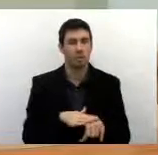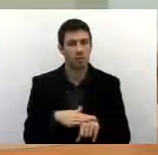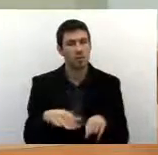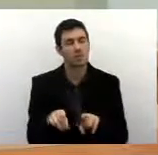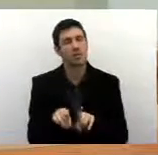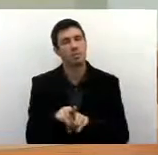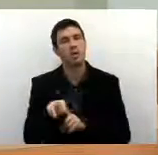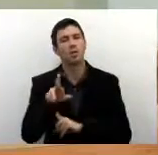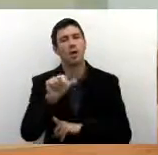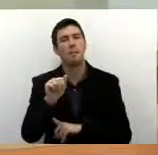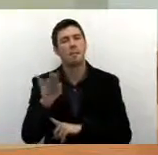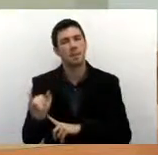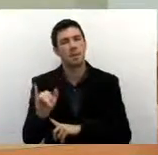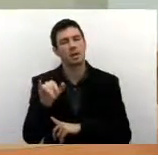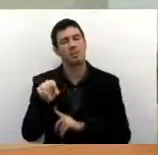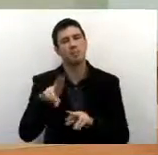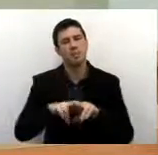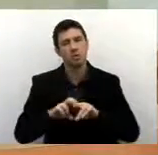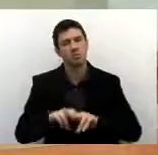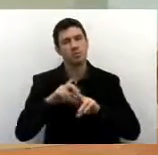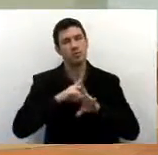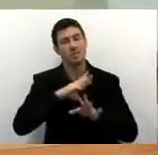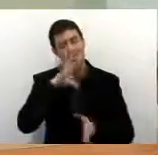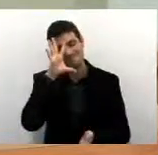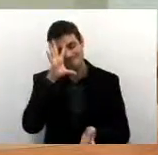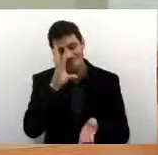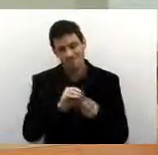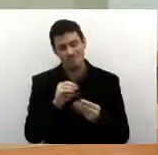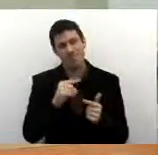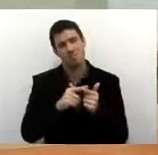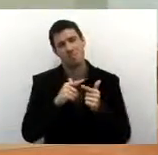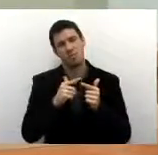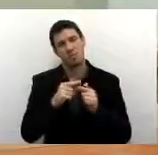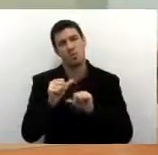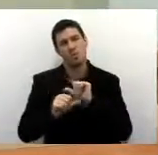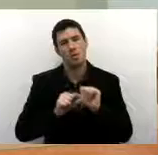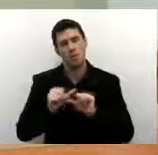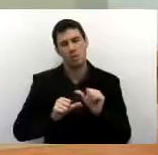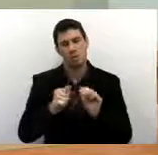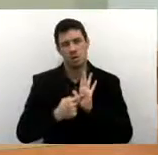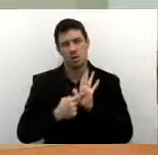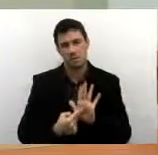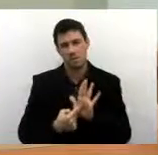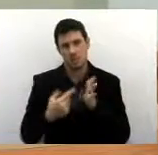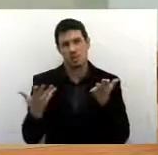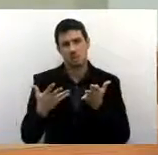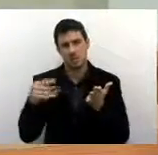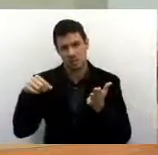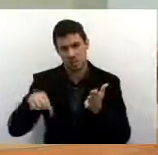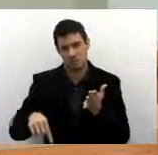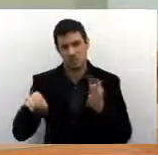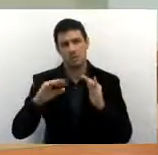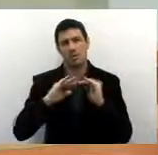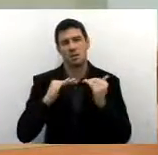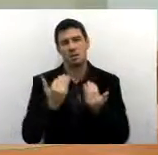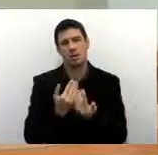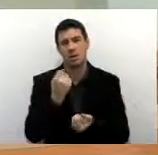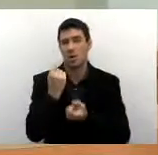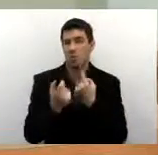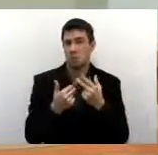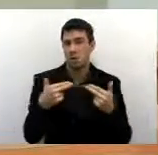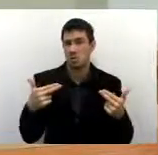com o Rabi, para que tenha uma solução, ou que monte um projeto que apresente nessa casa algo